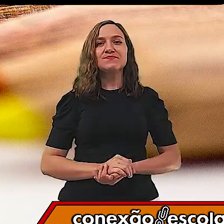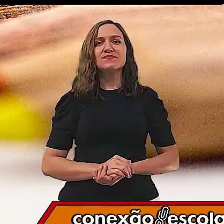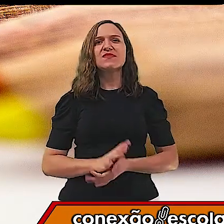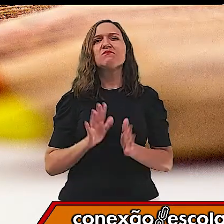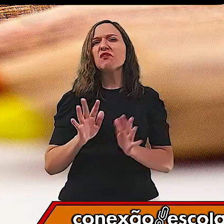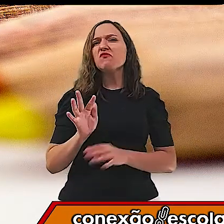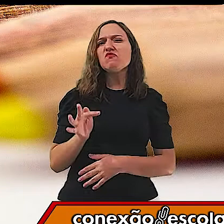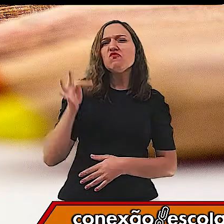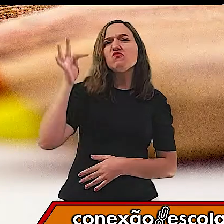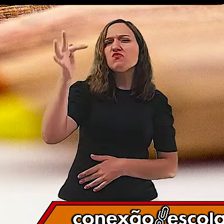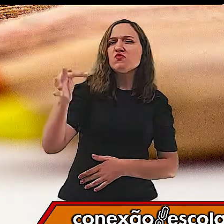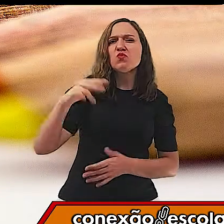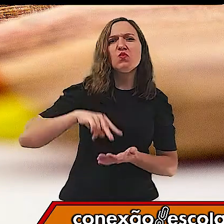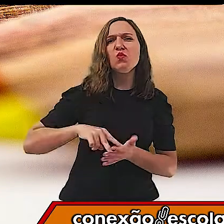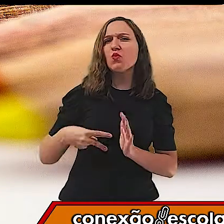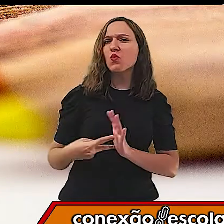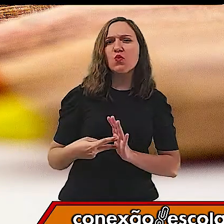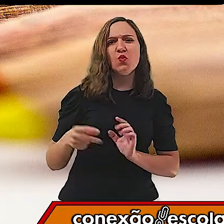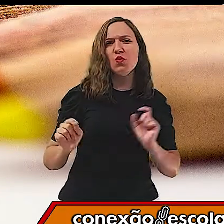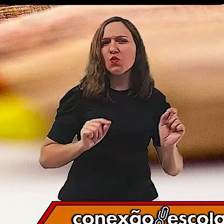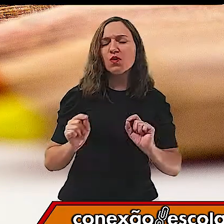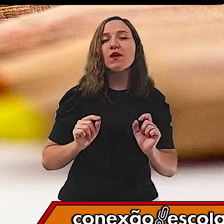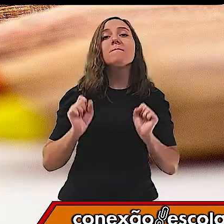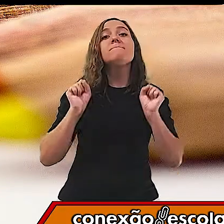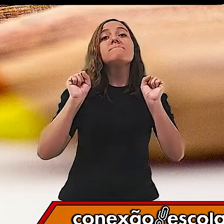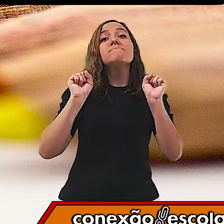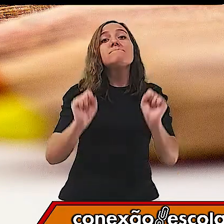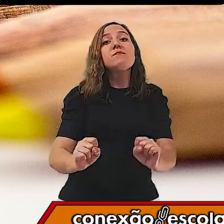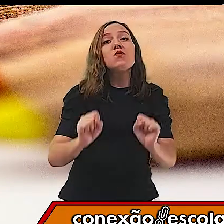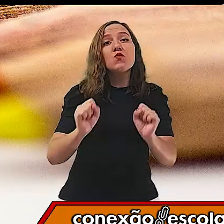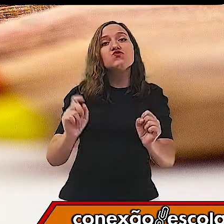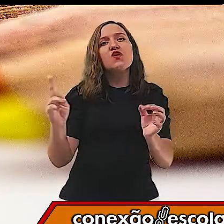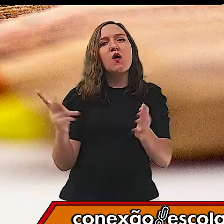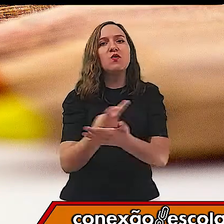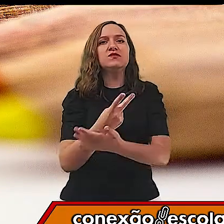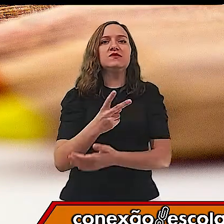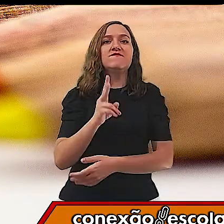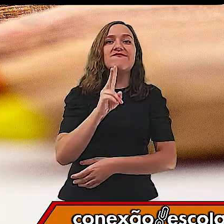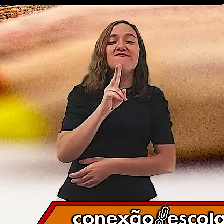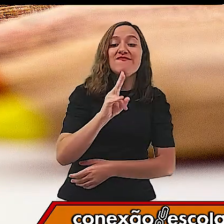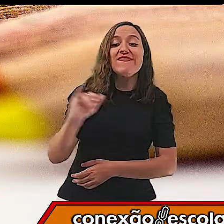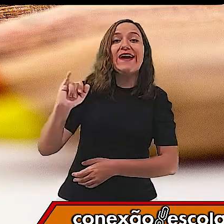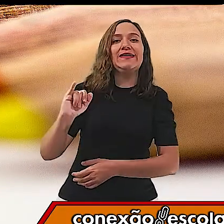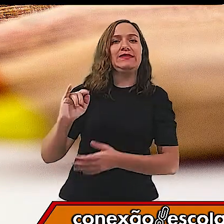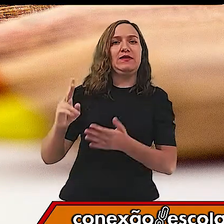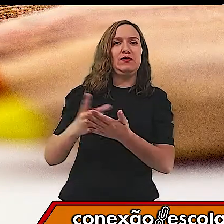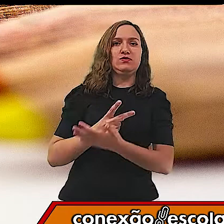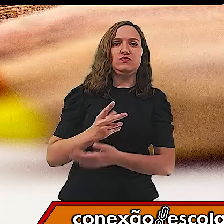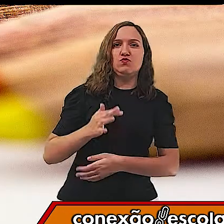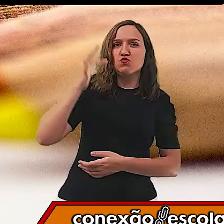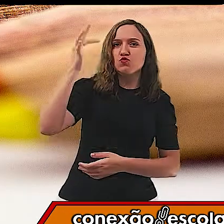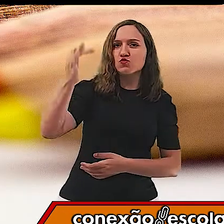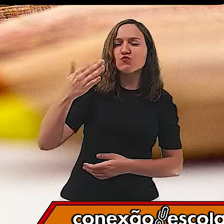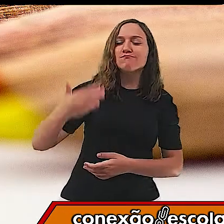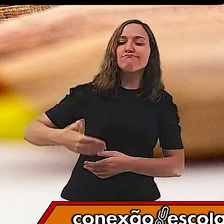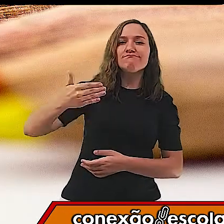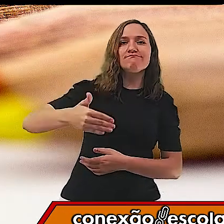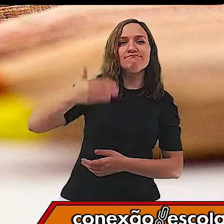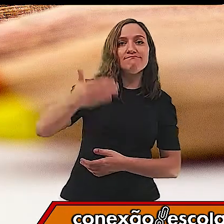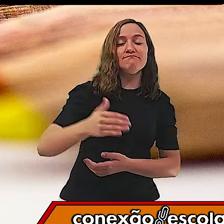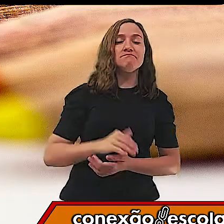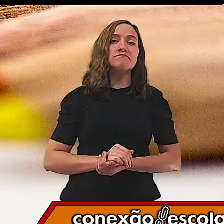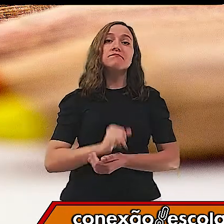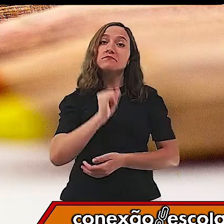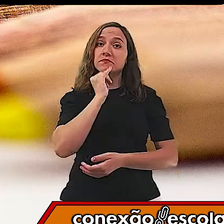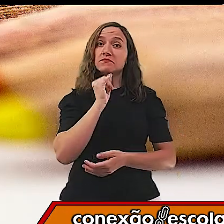E futuro? Futuro é o que pode acontecer, é o que vai acontecer. Por exemplo, agora você